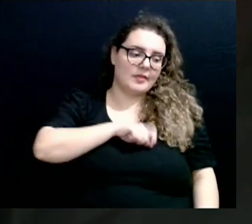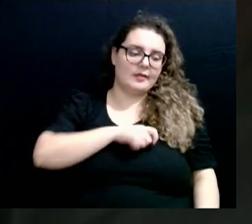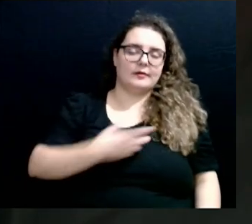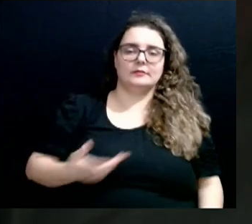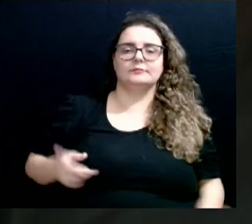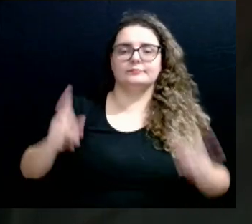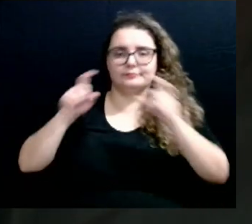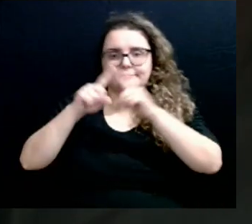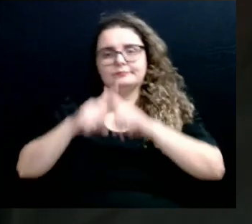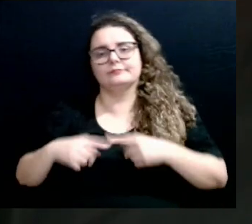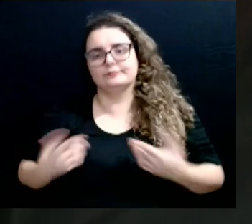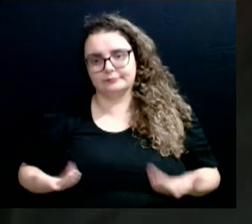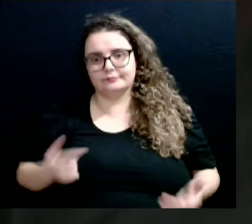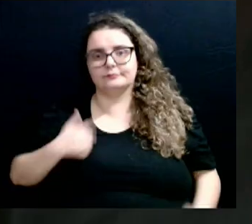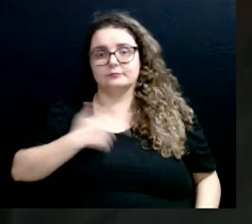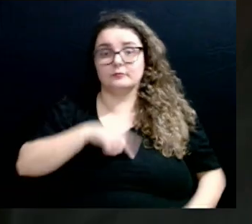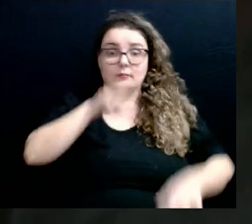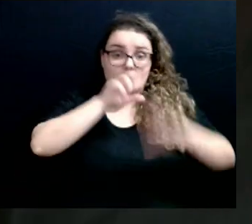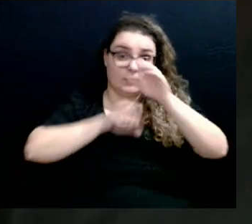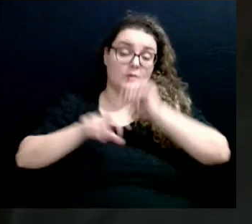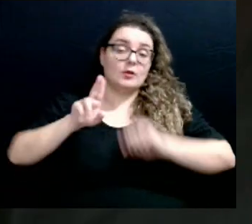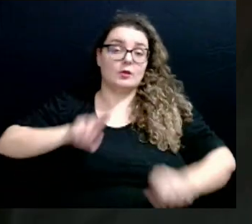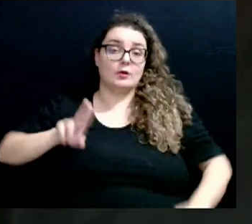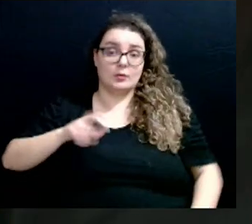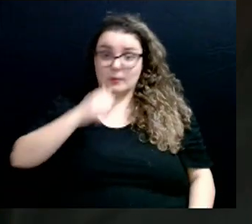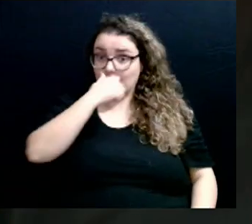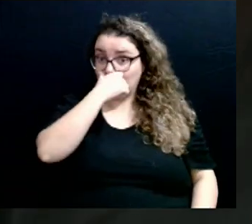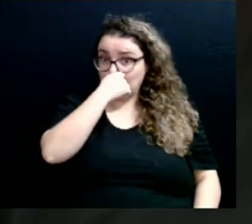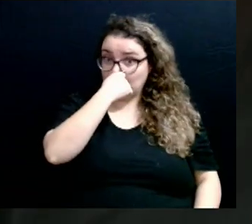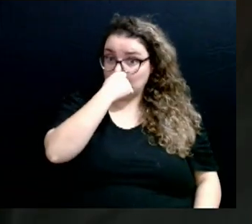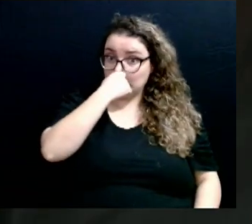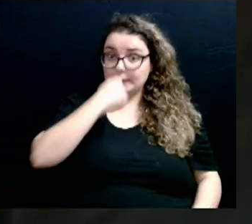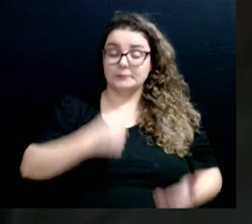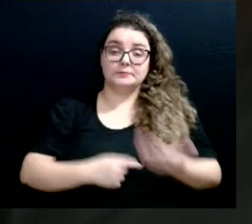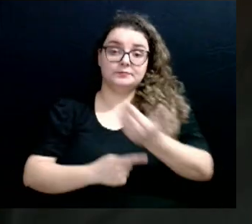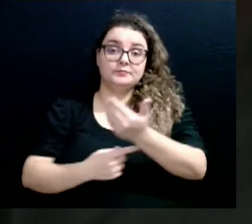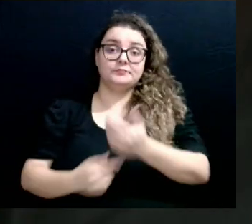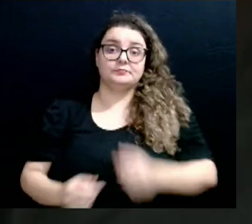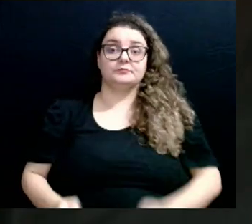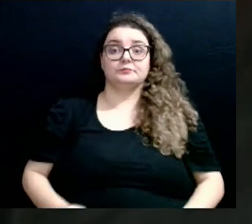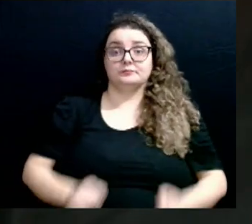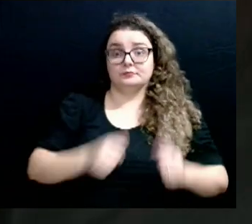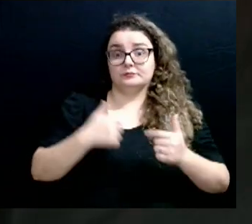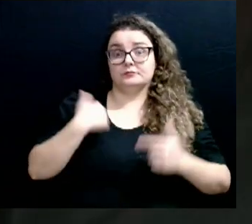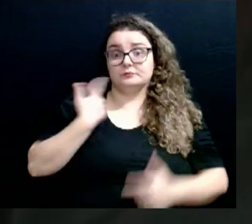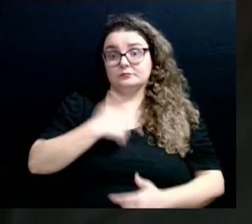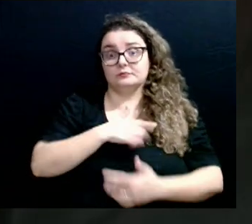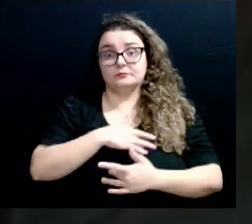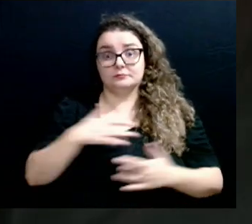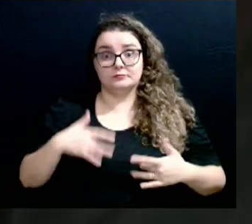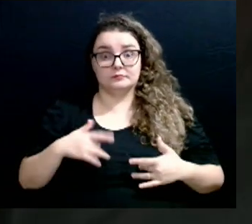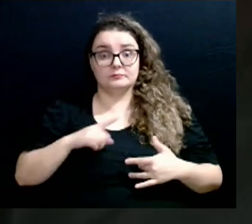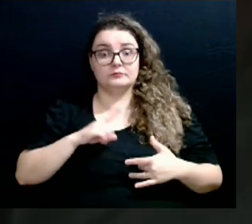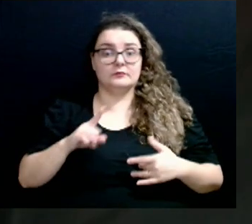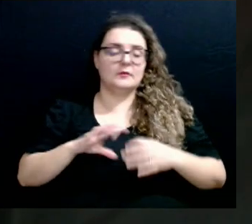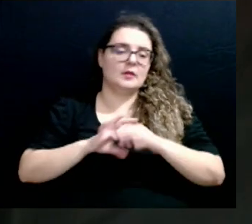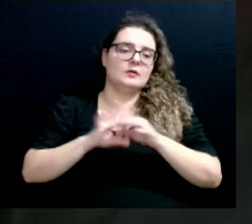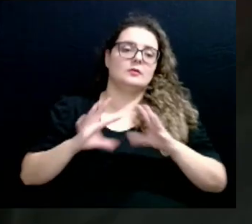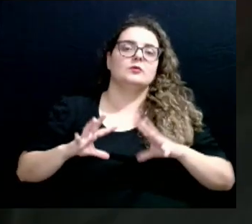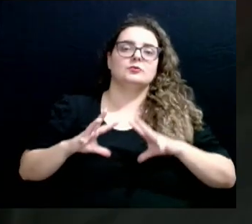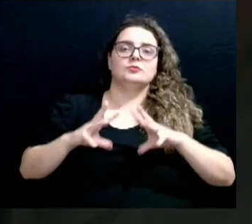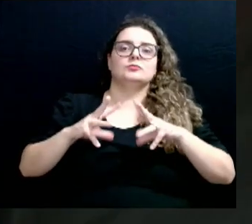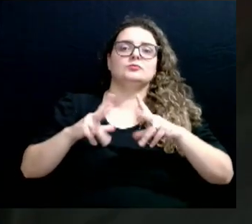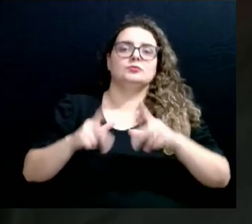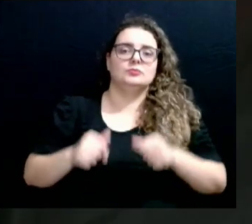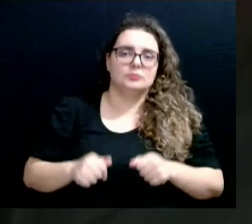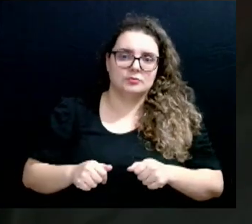gente aprender a usar essa tecnologia a favor da nossa saúde, né, sem deixar que tudo isso dite